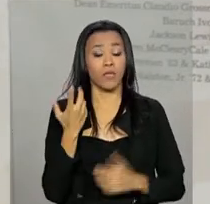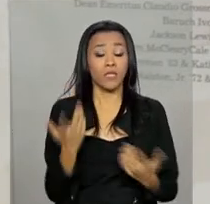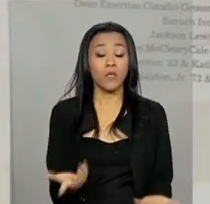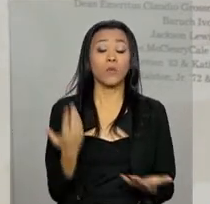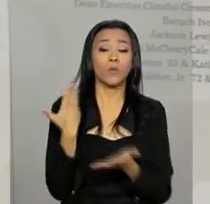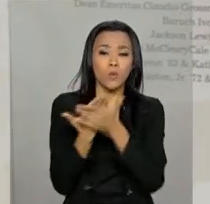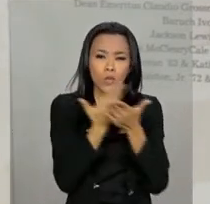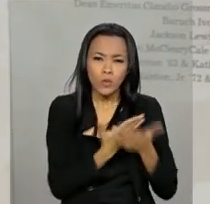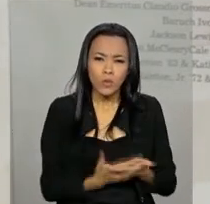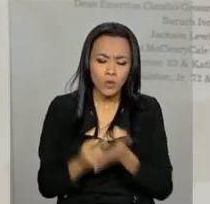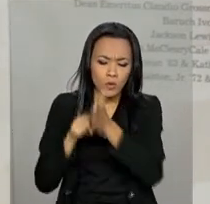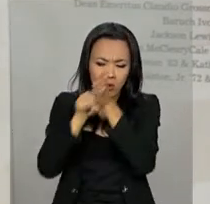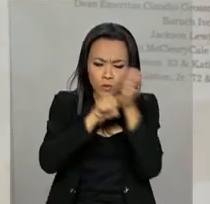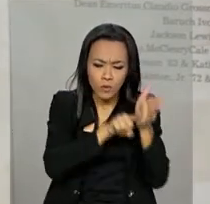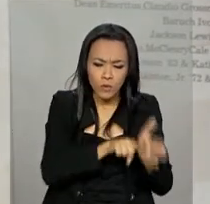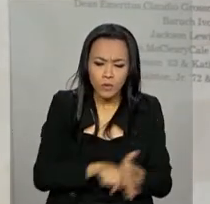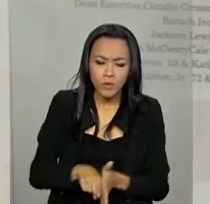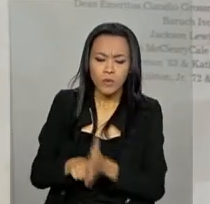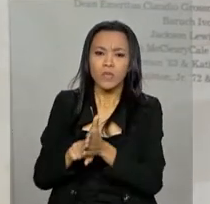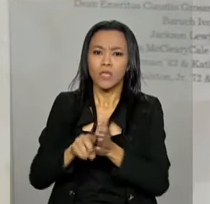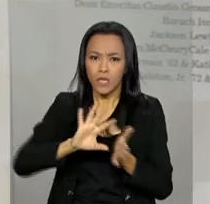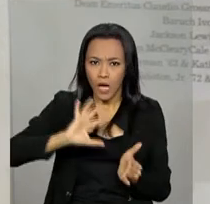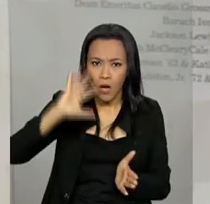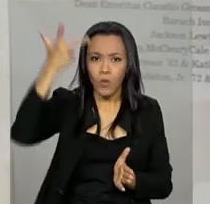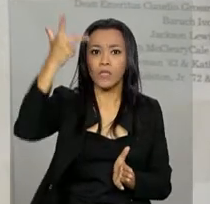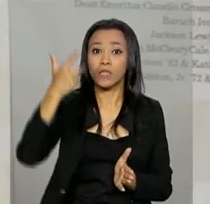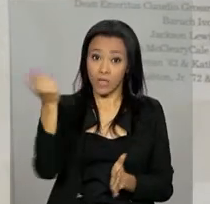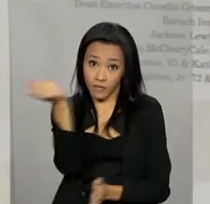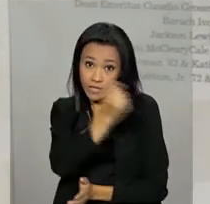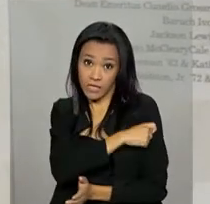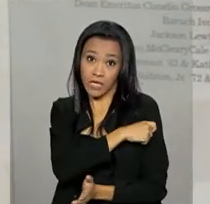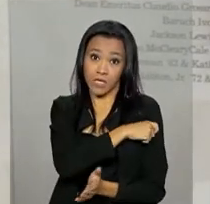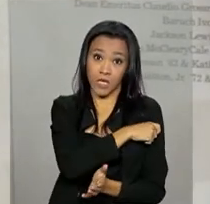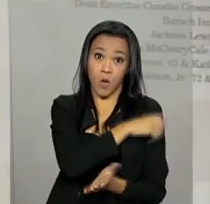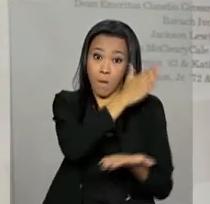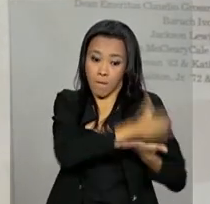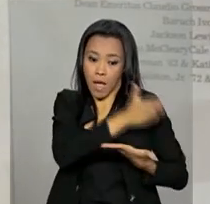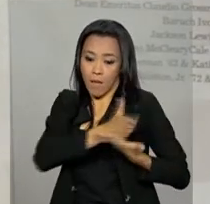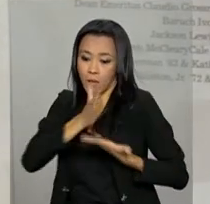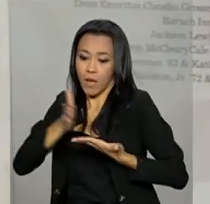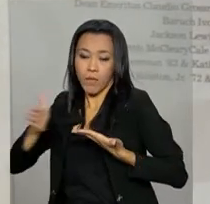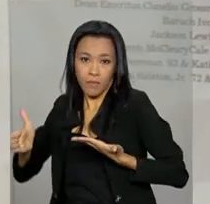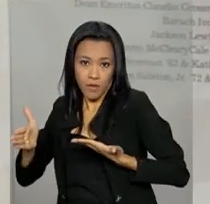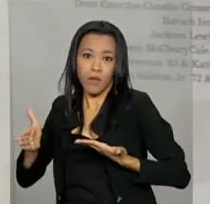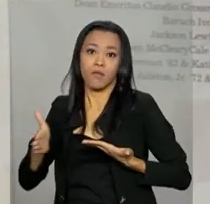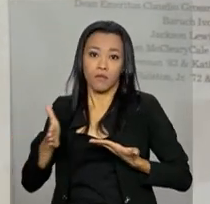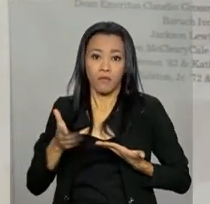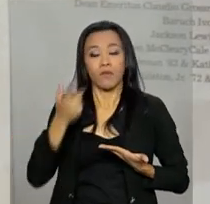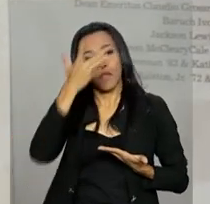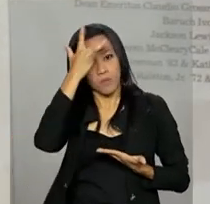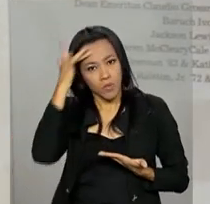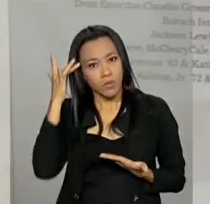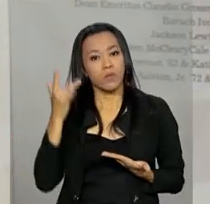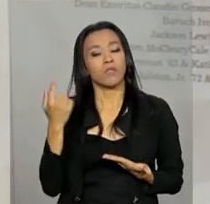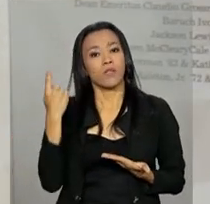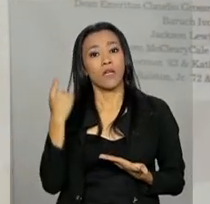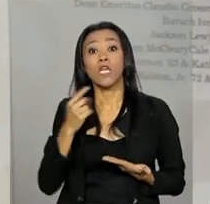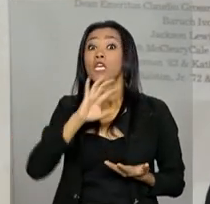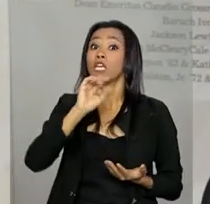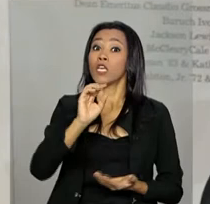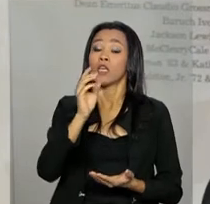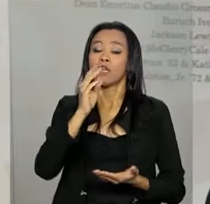desde que ouvi essa vacinação até agora as pessoas que tomaram a dose fracionada é das pessoas que tomaram a dose integral